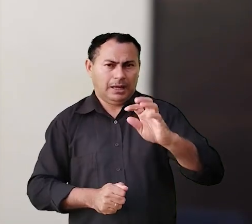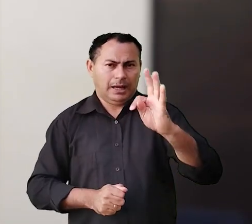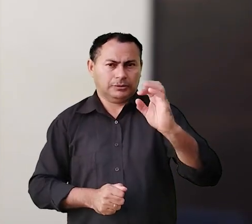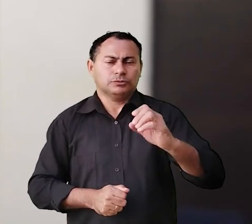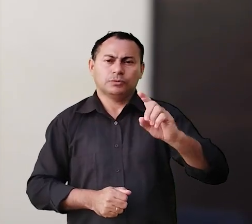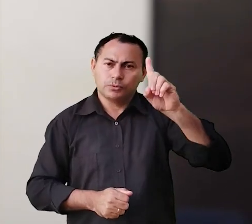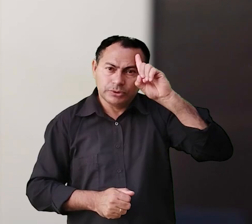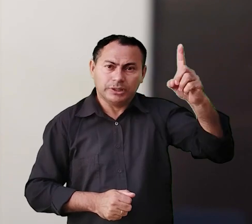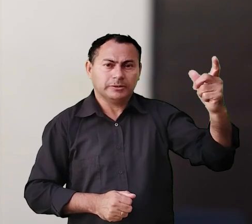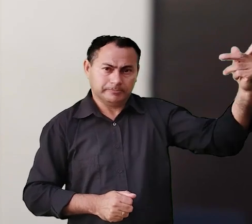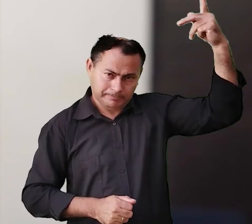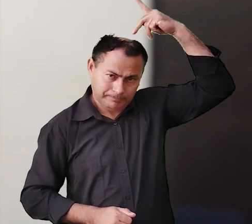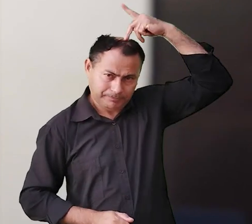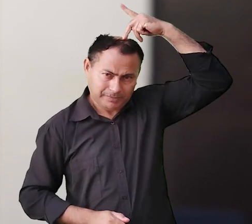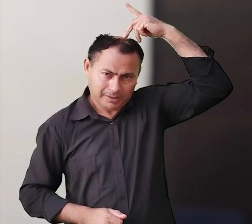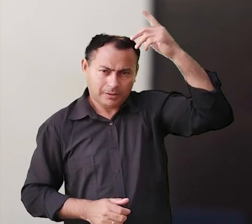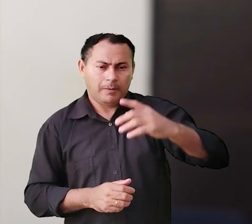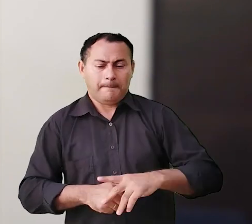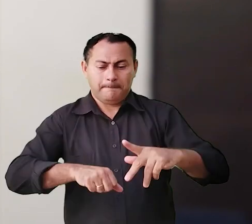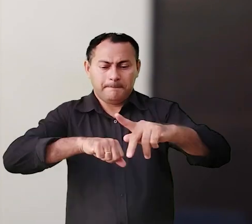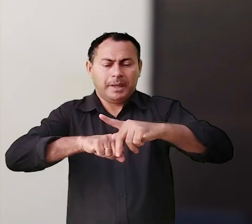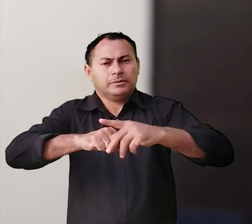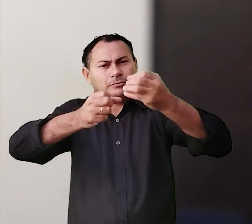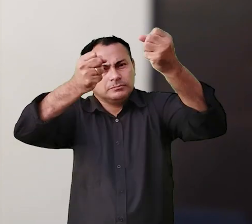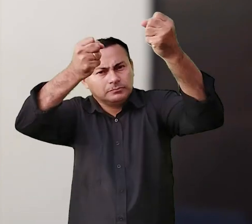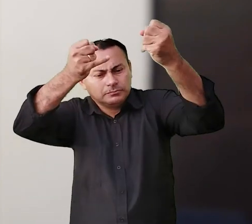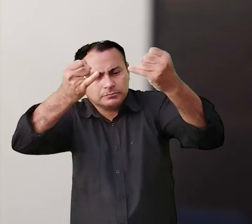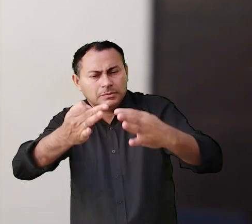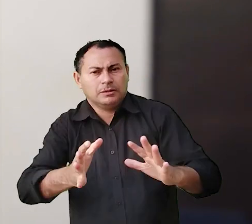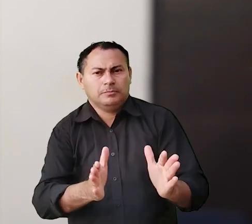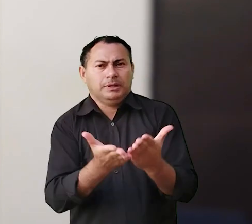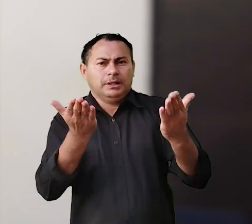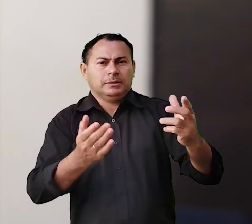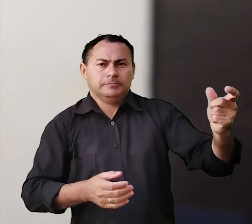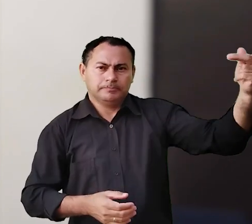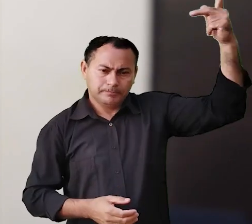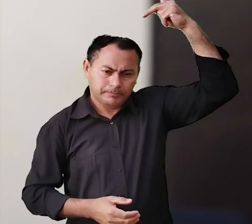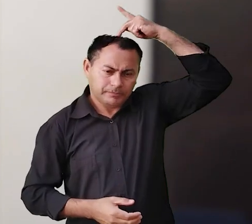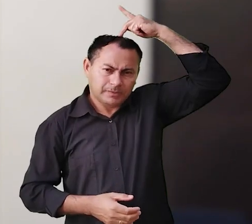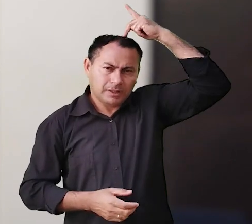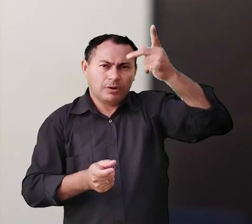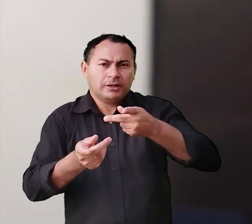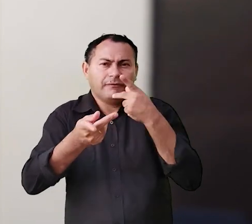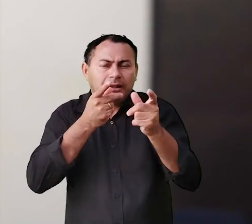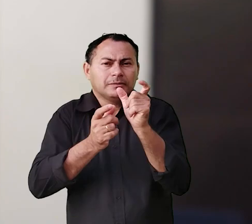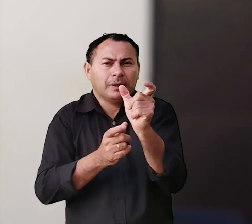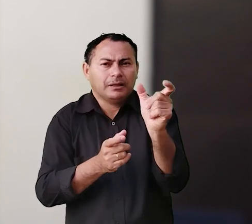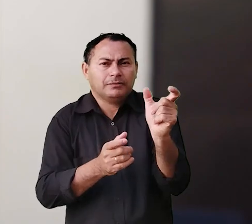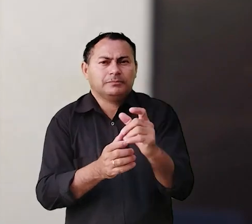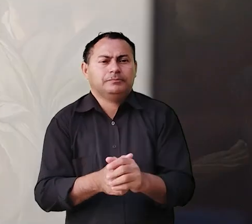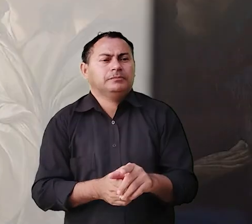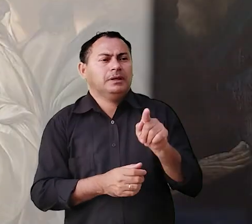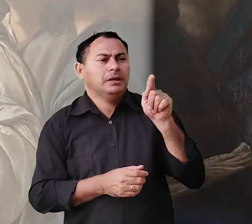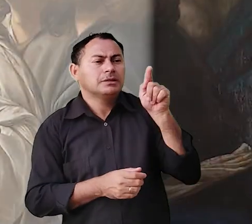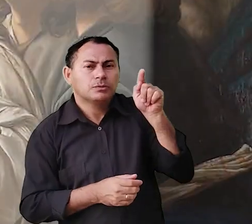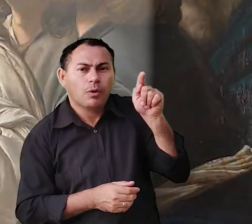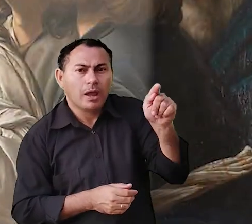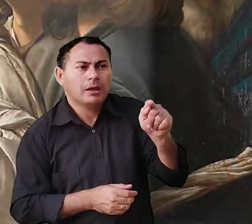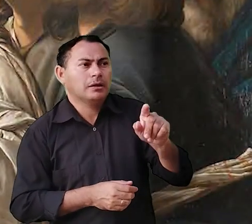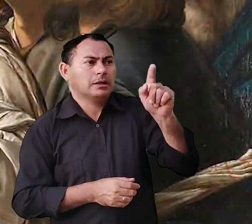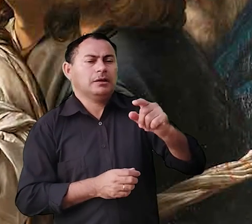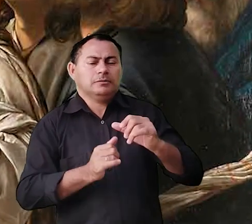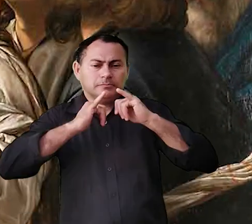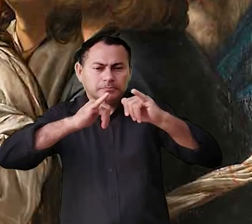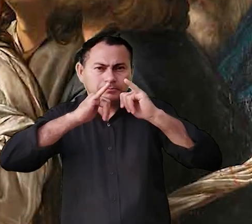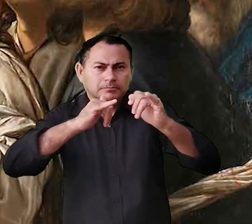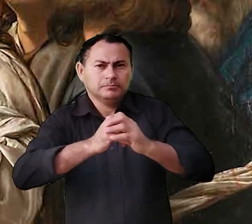Atos, com o dia do Pentecostes. Pedro começou a descrever todo o milagre do Pentecostes com as seguintes palavras: isto